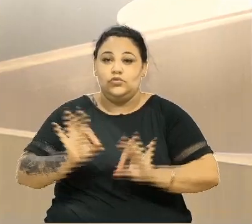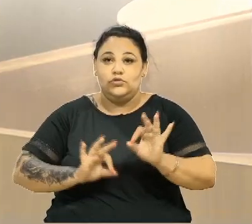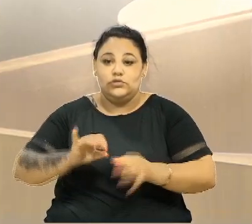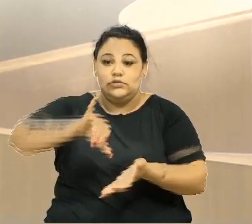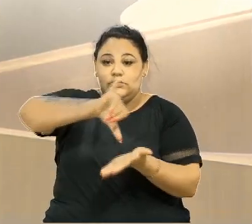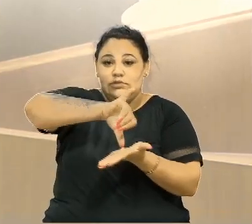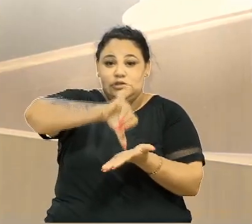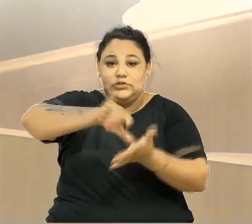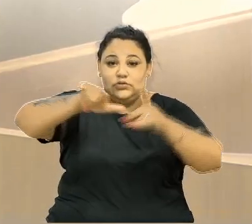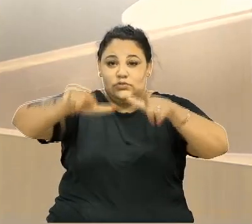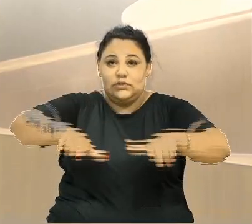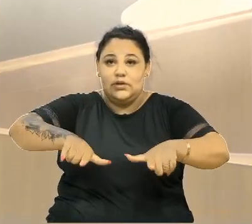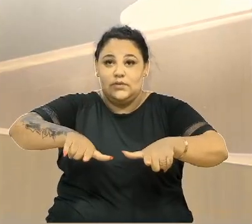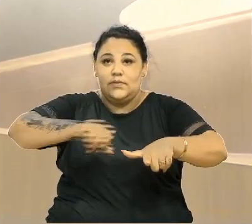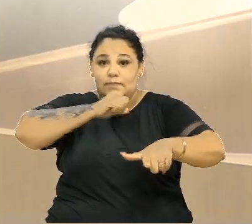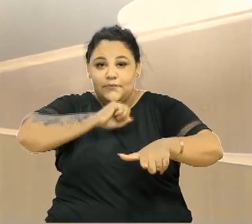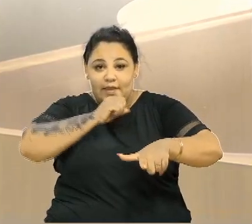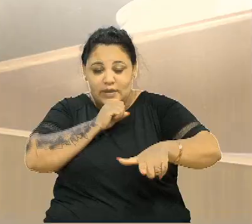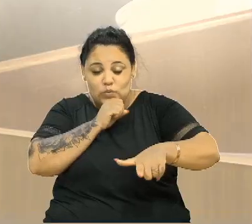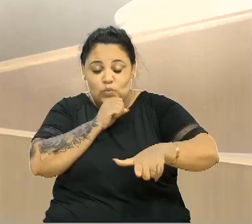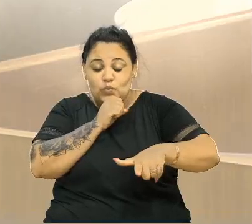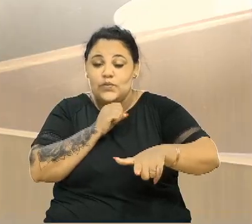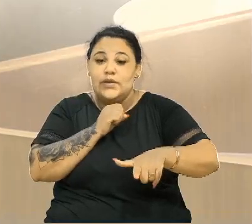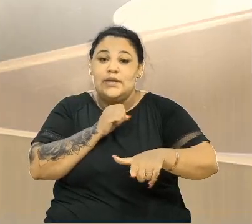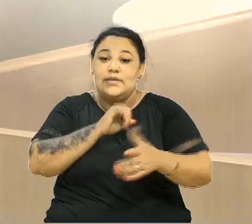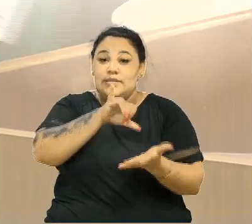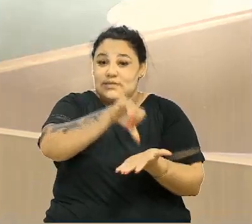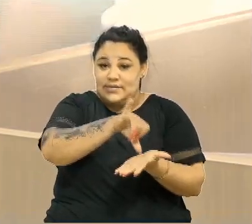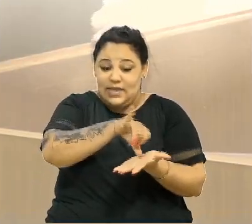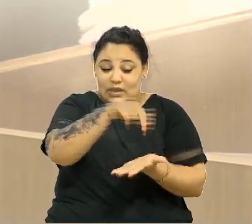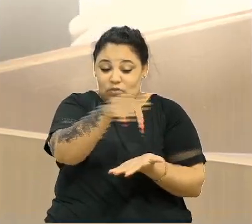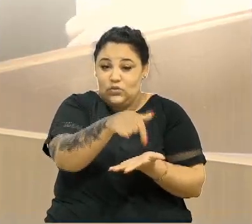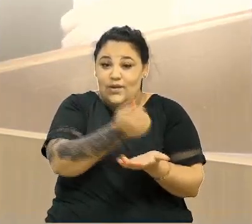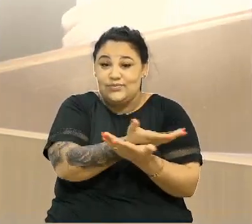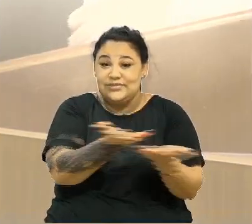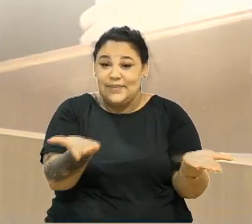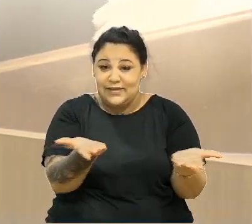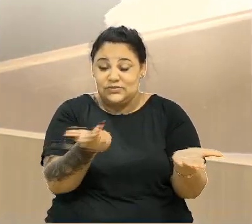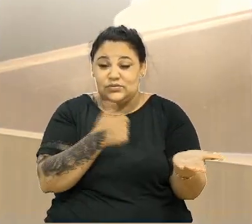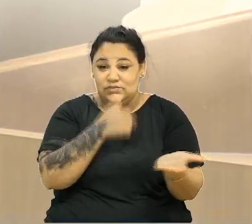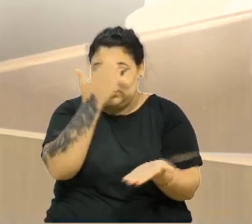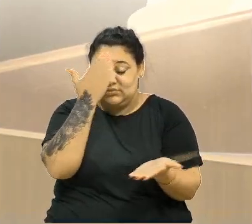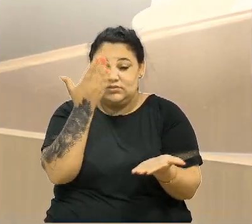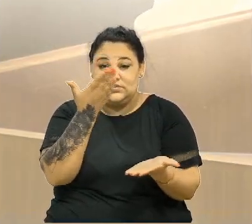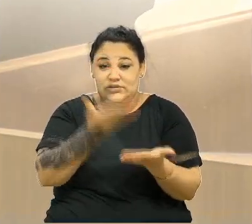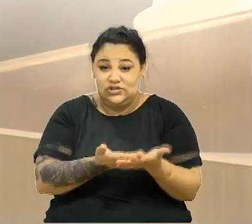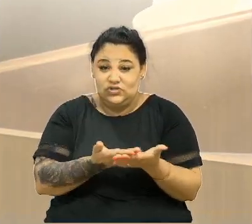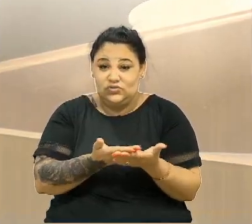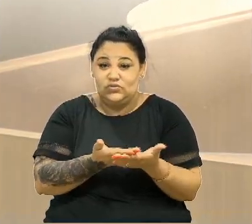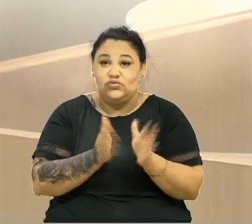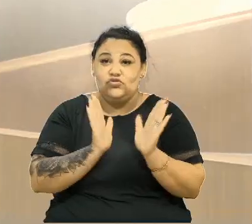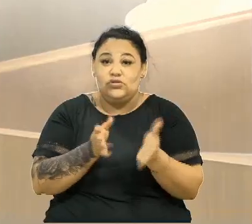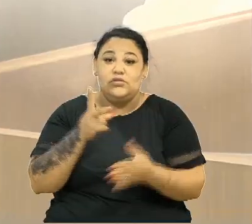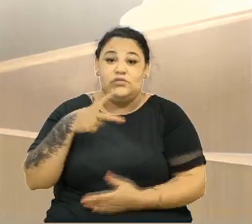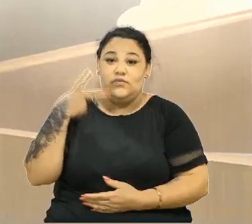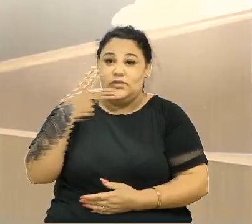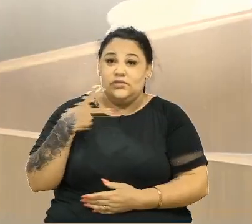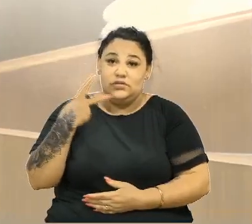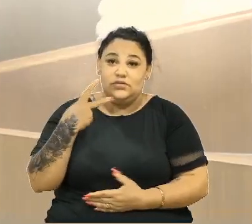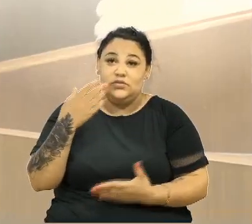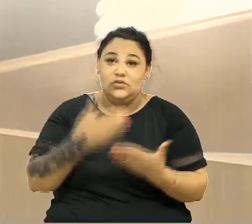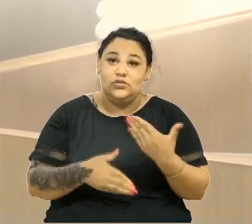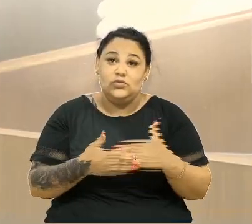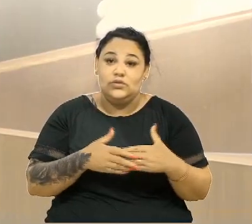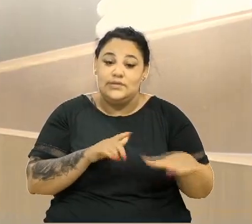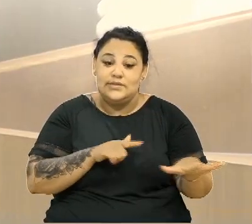Pessoas Idosas. O Centro de Referência, ele é um espaço que eu acredito que os vereadores todas as semanas recebam demandas